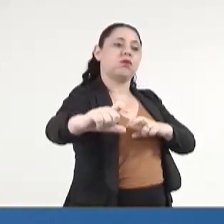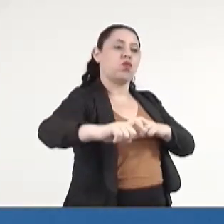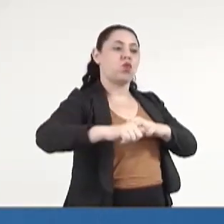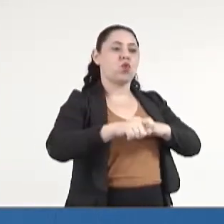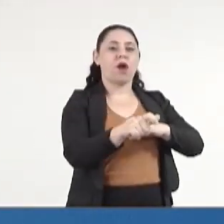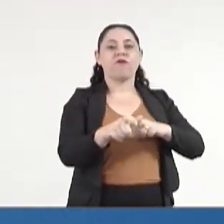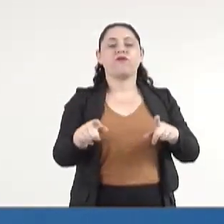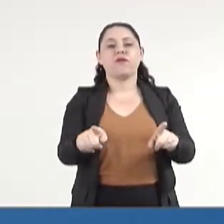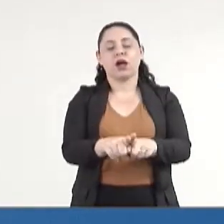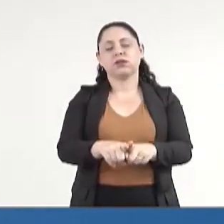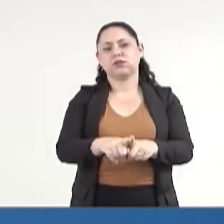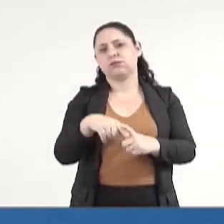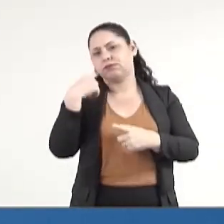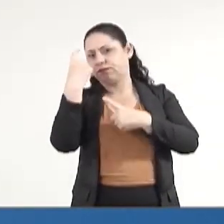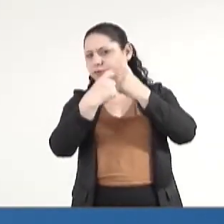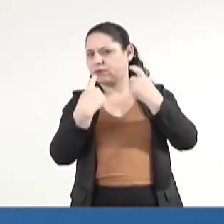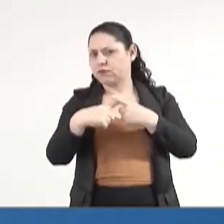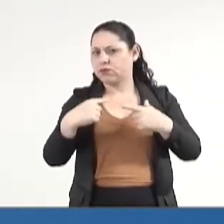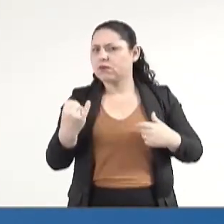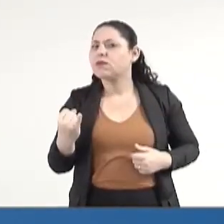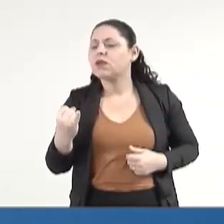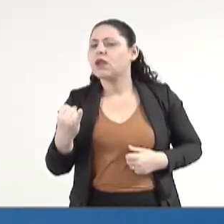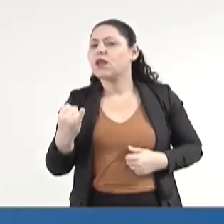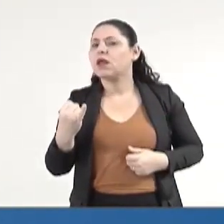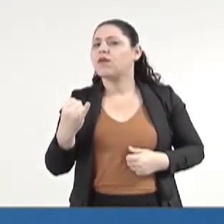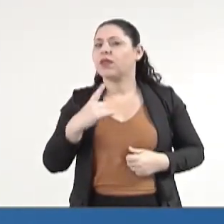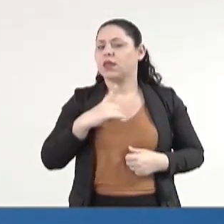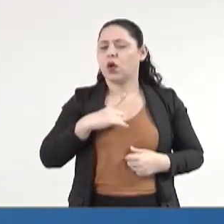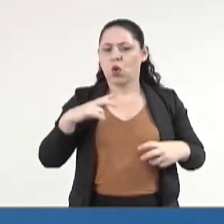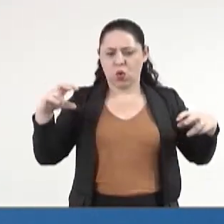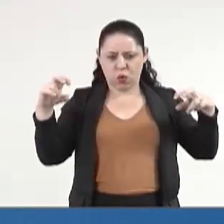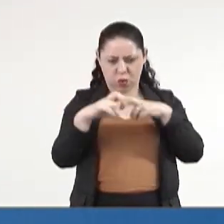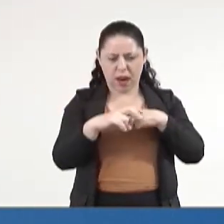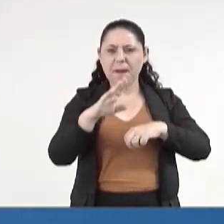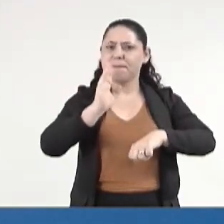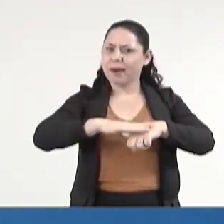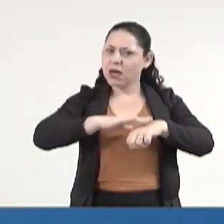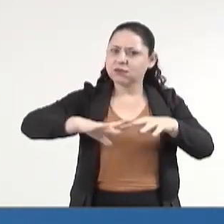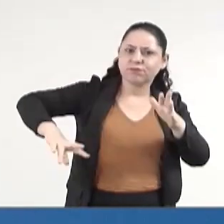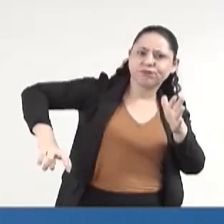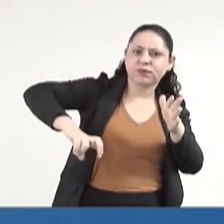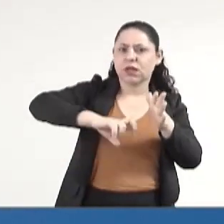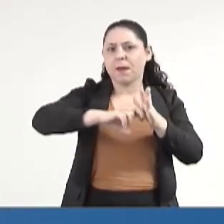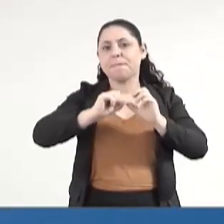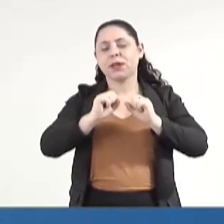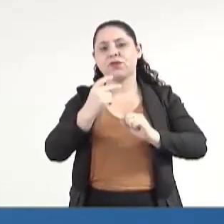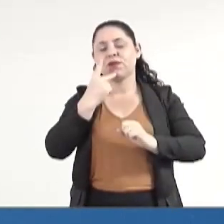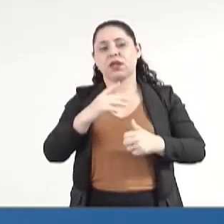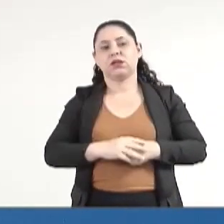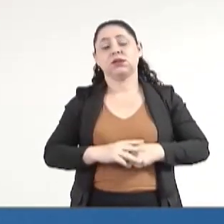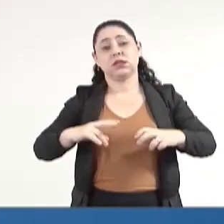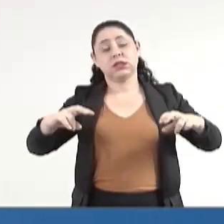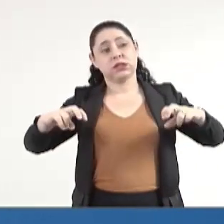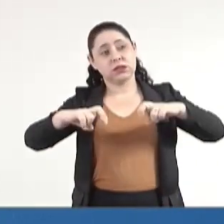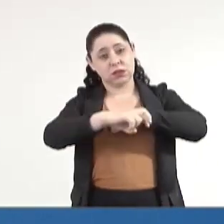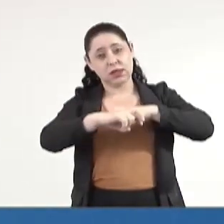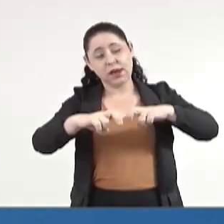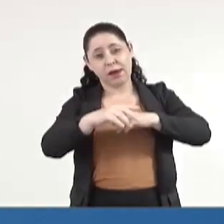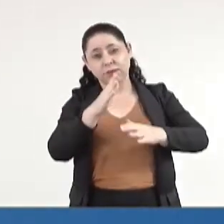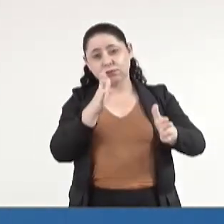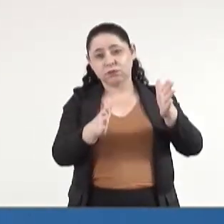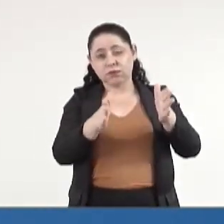nos preocupa por quê? Será que nos trechos mais acidentados, e posso citar aqui o